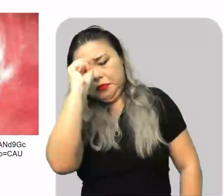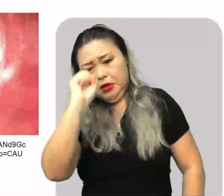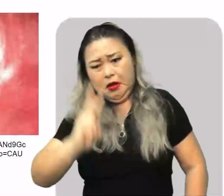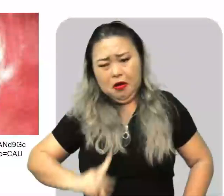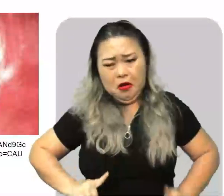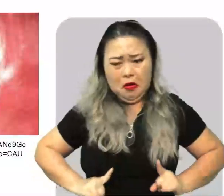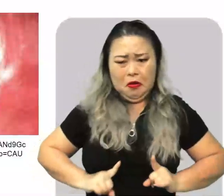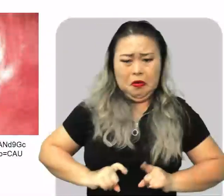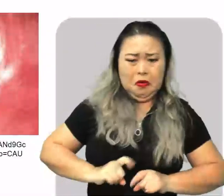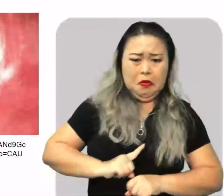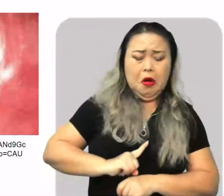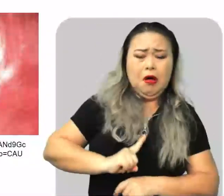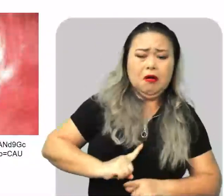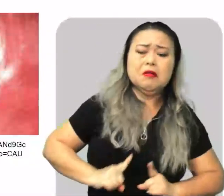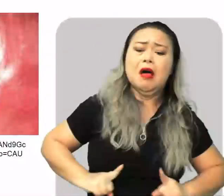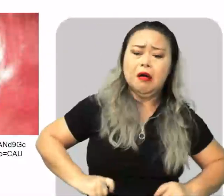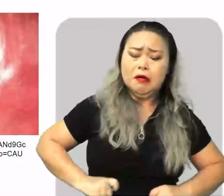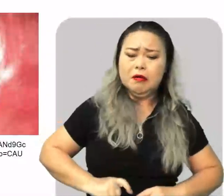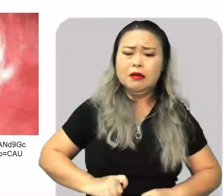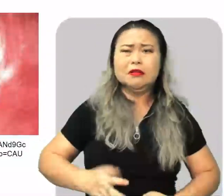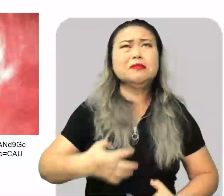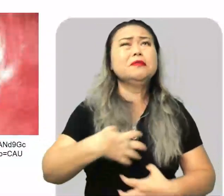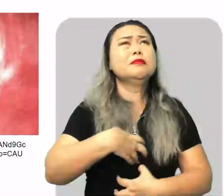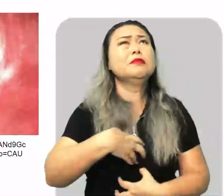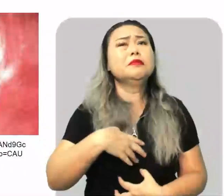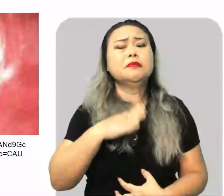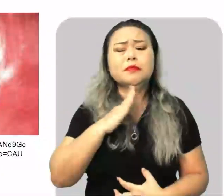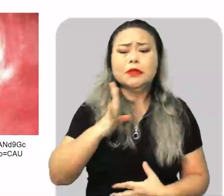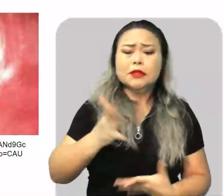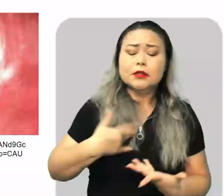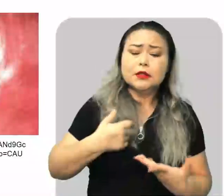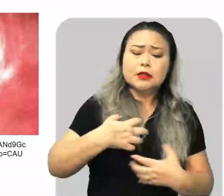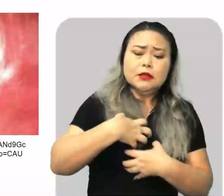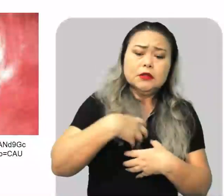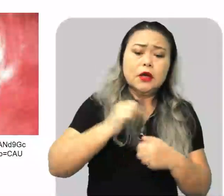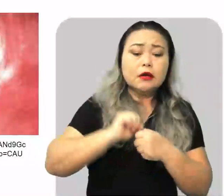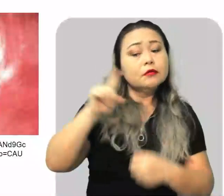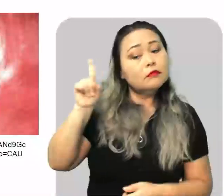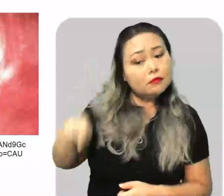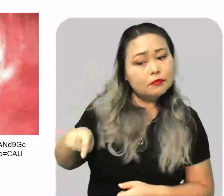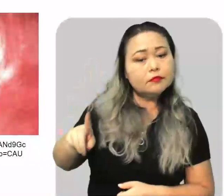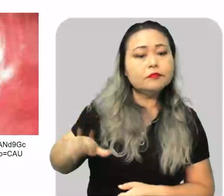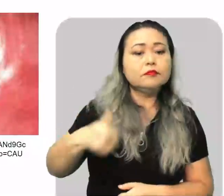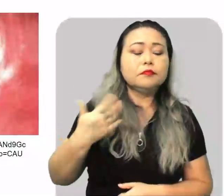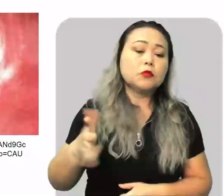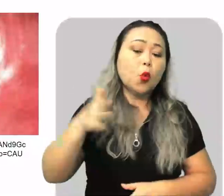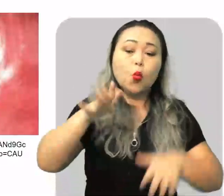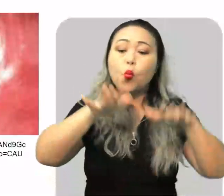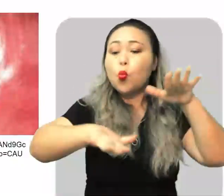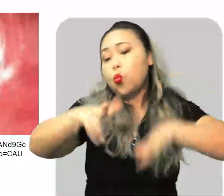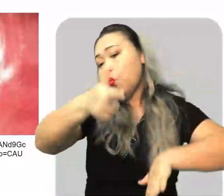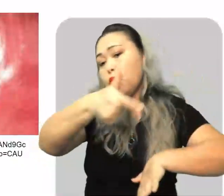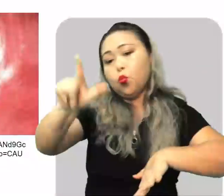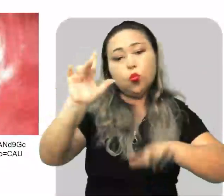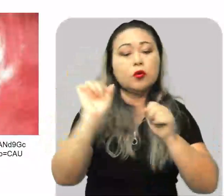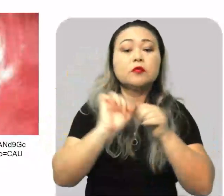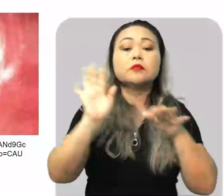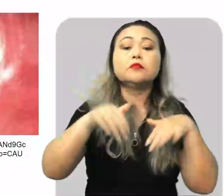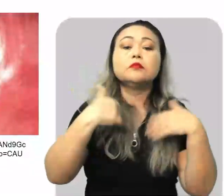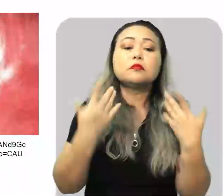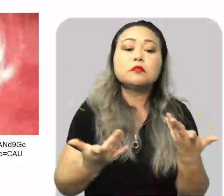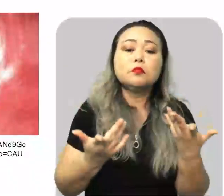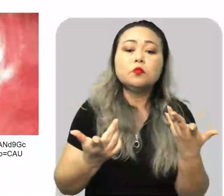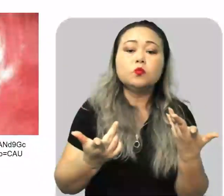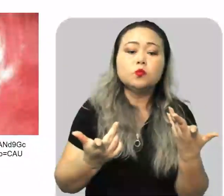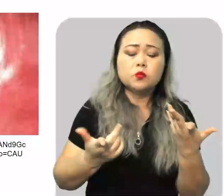pelos endoparasitas, né, os eumintos, tá? Ou, né, outros organismos. E aí